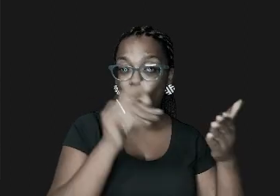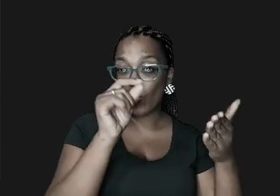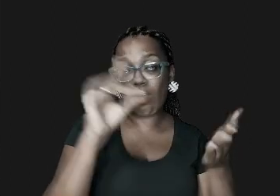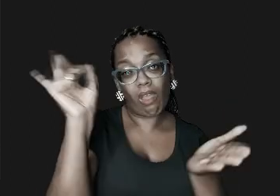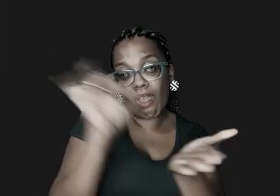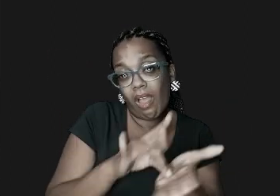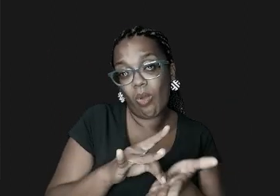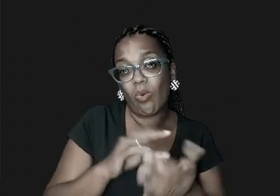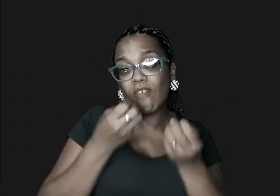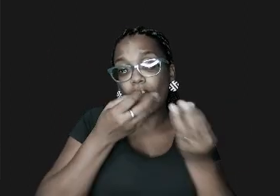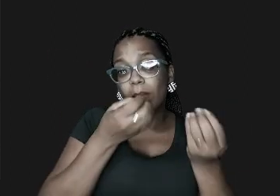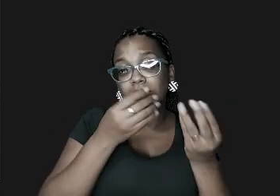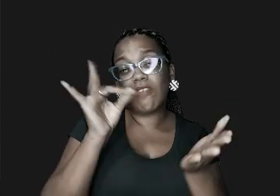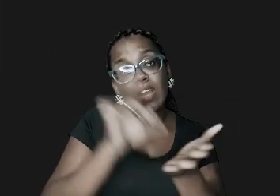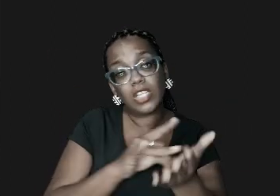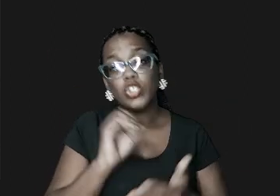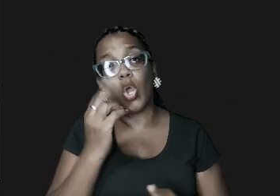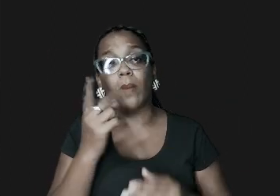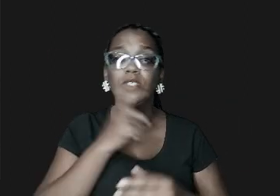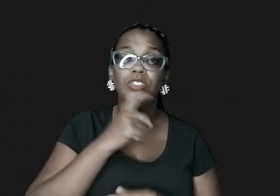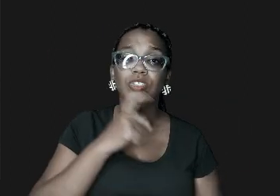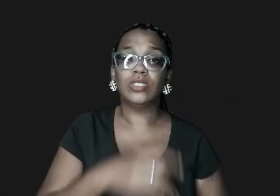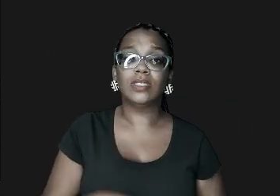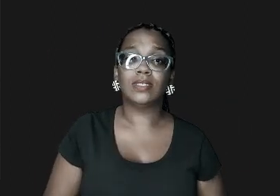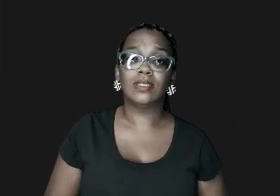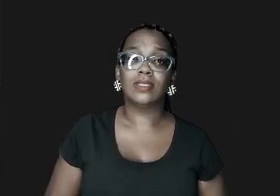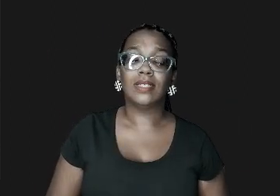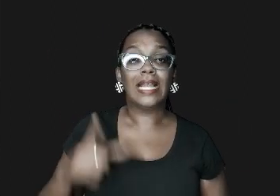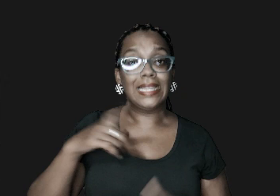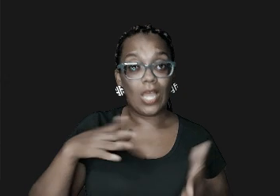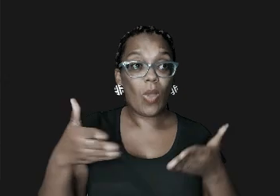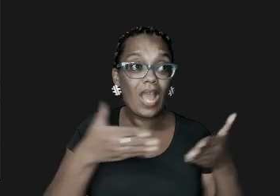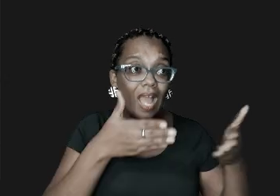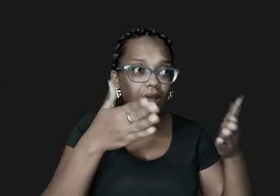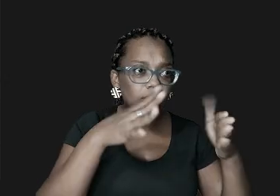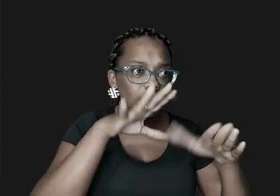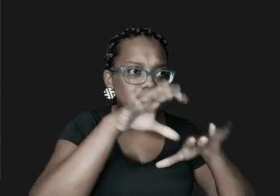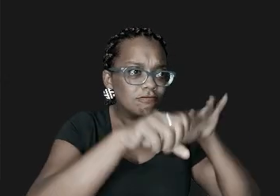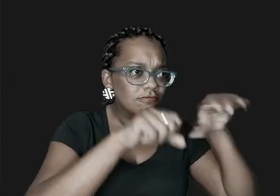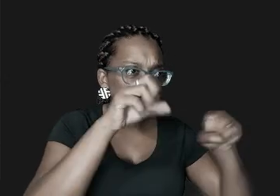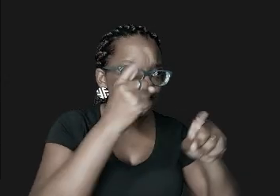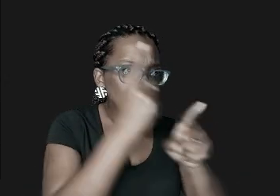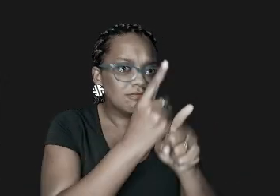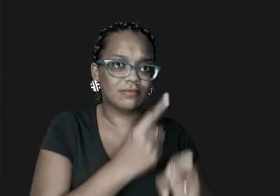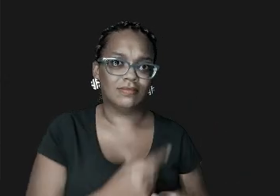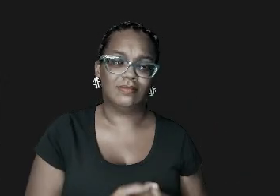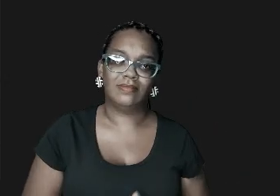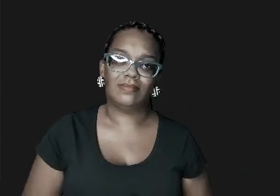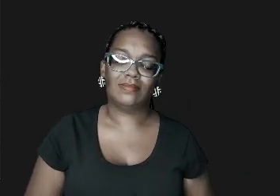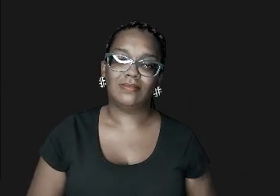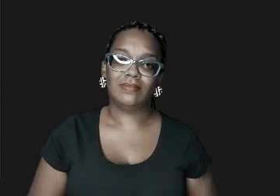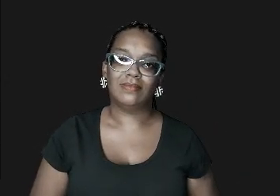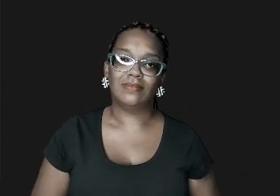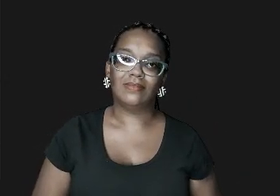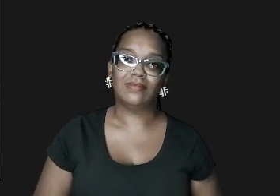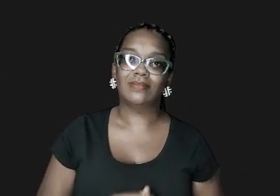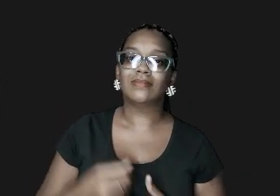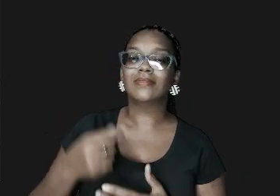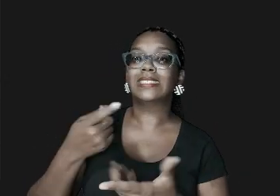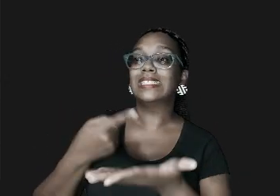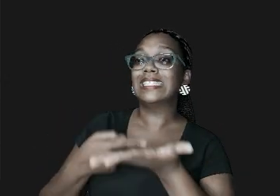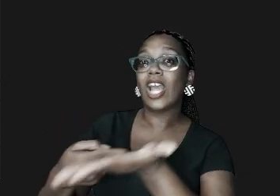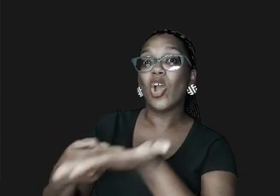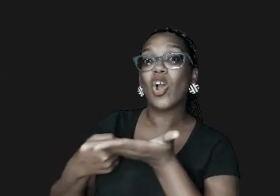para você chegar o caminho é essa informação é real é verdade ou é mentira você tem um caminho para chegar